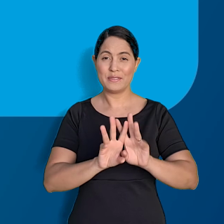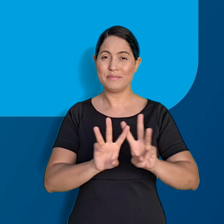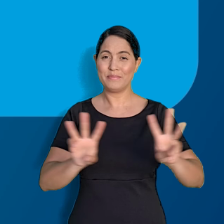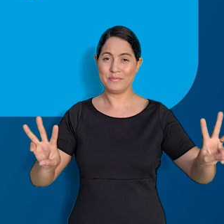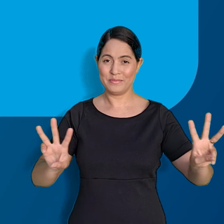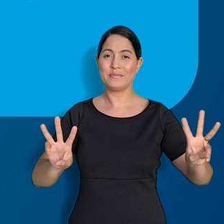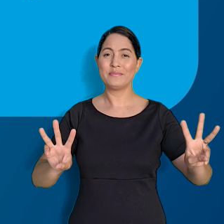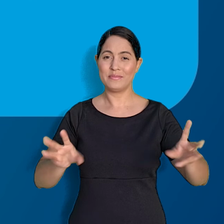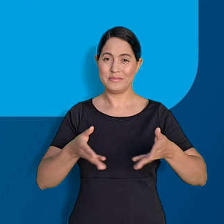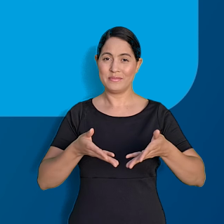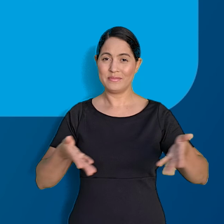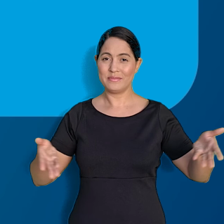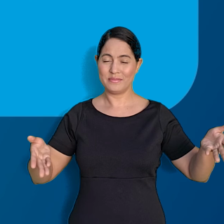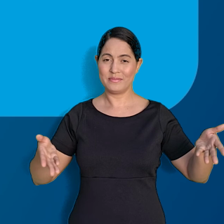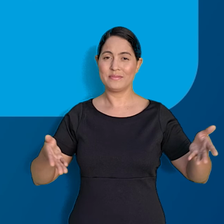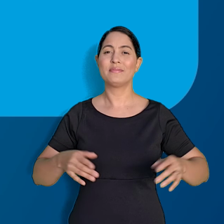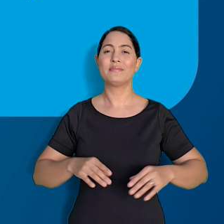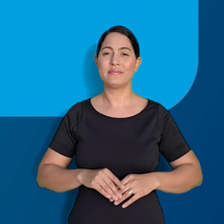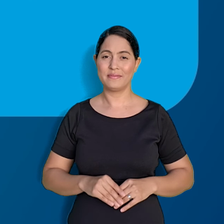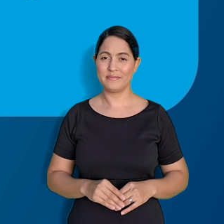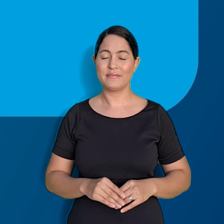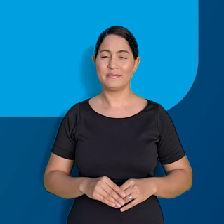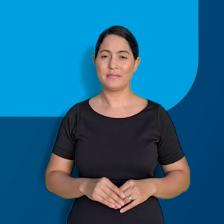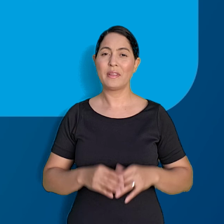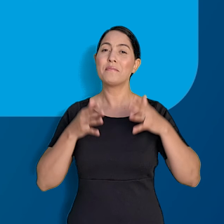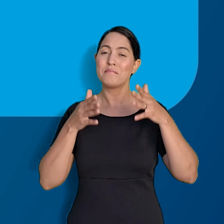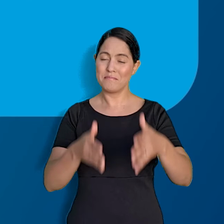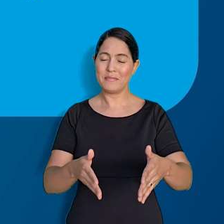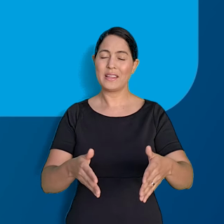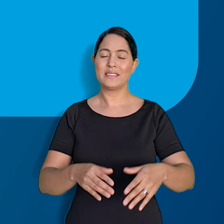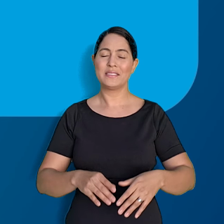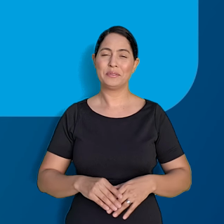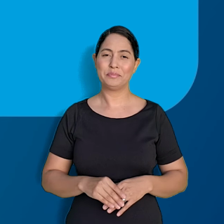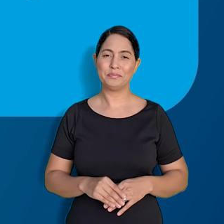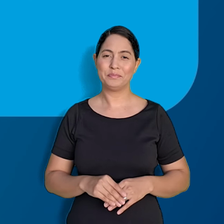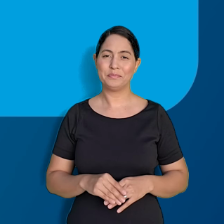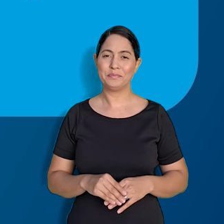Central de Eventos da OAB, no endereço que aparece no vídeo. Participe!